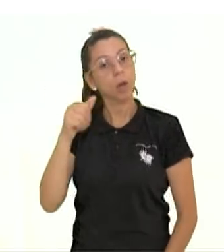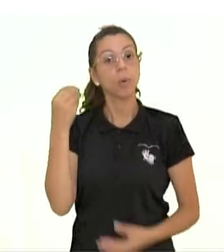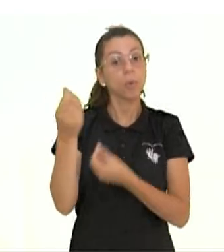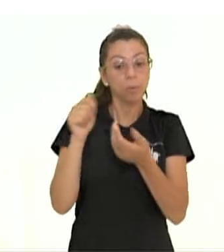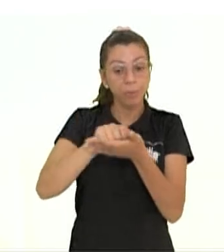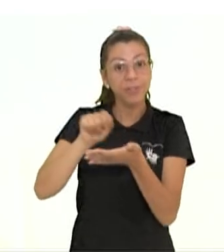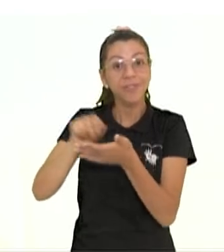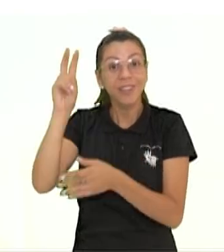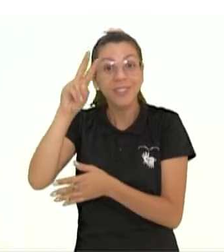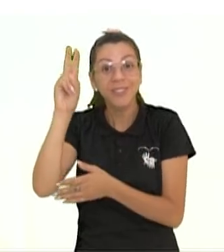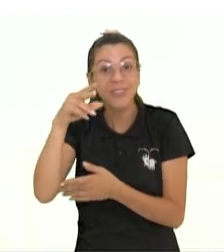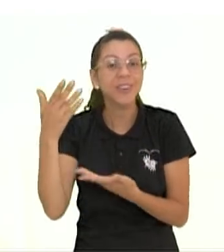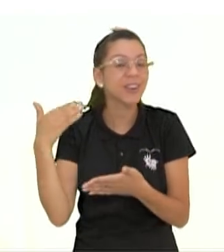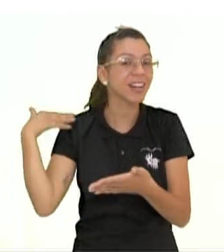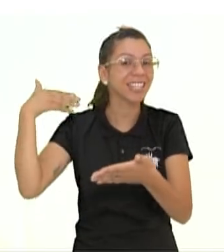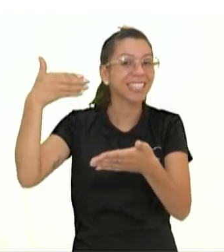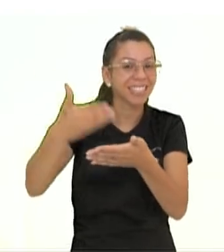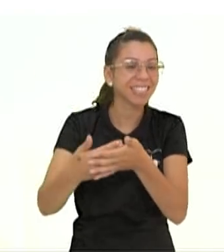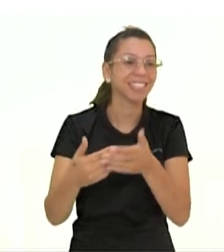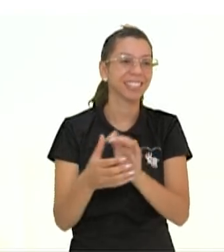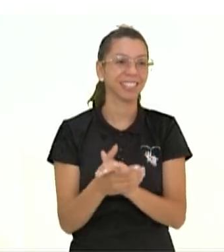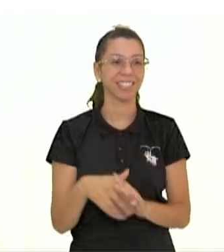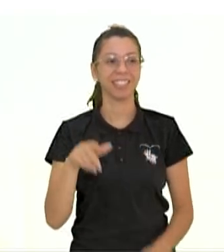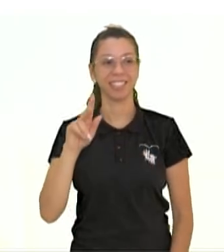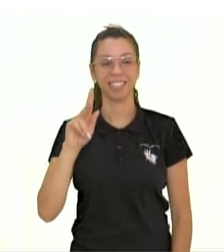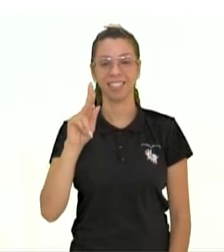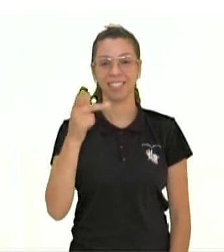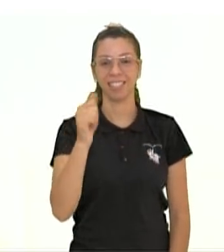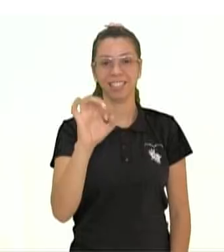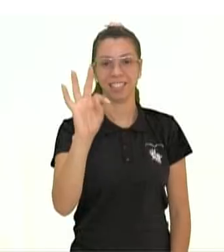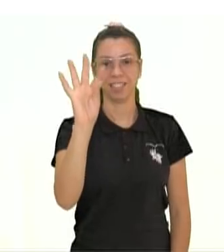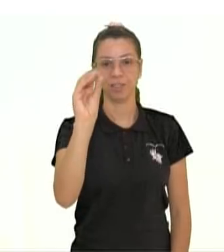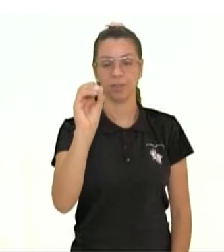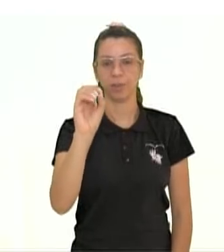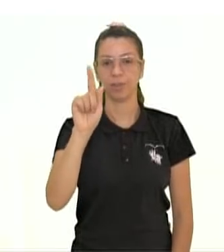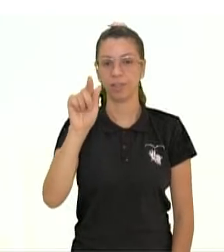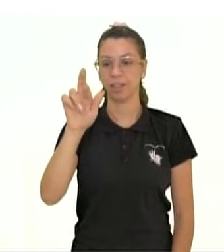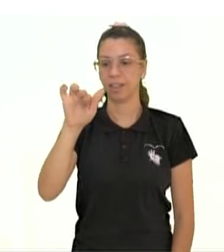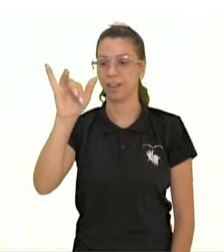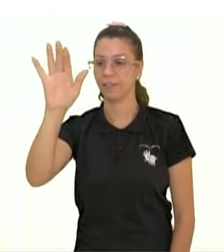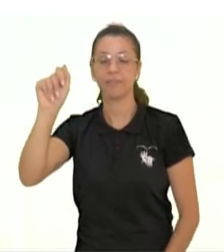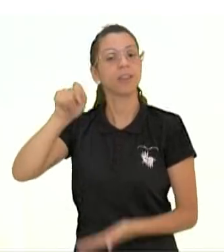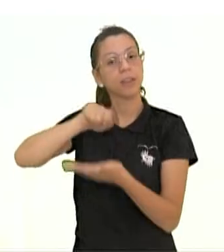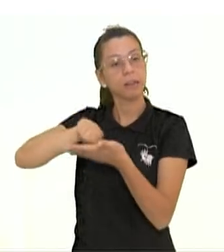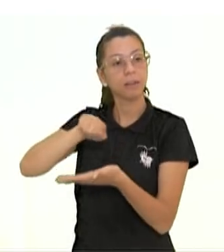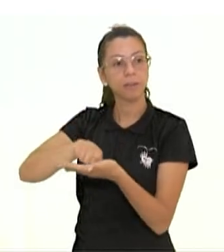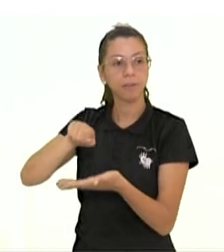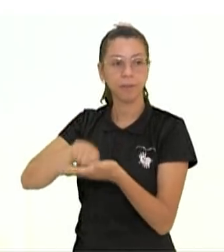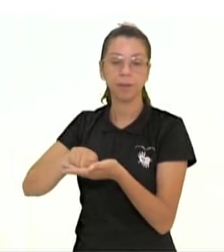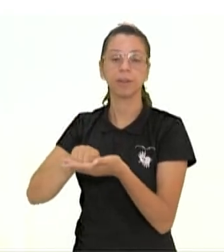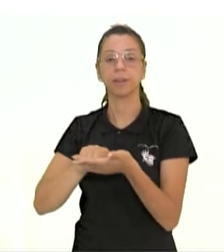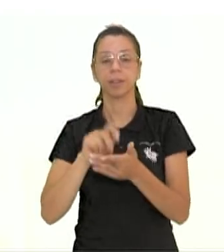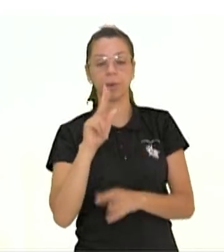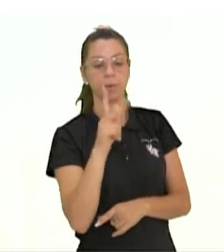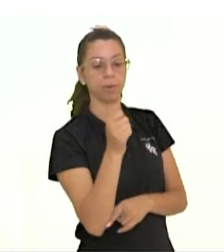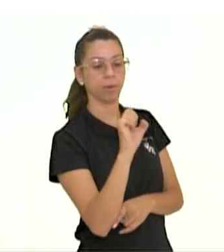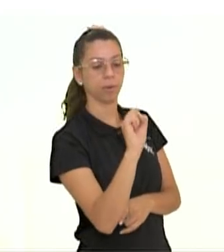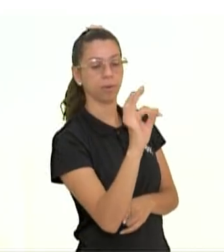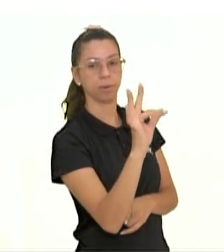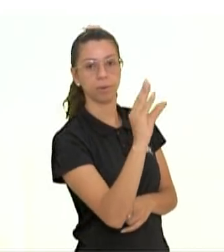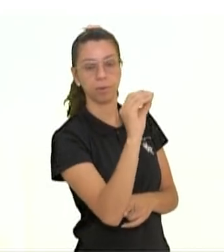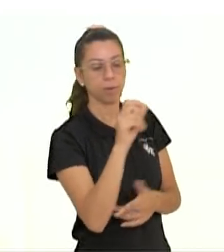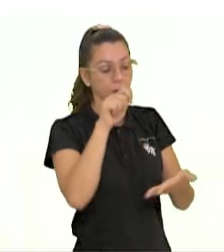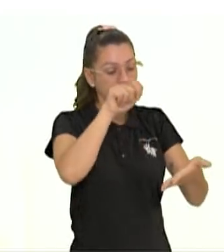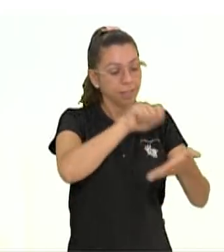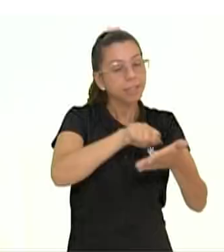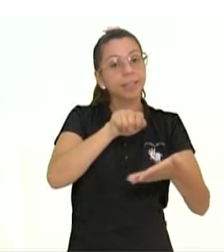história. Aí ficou mais fácil, historiográfica, como grafia, escrever, história, a